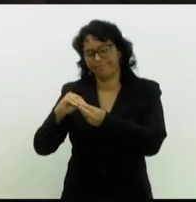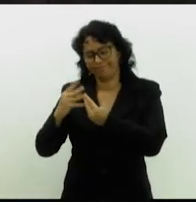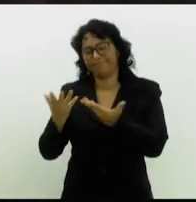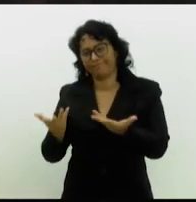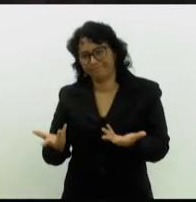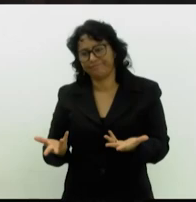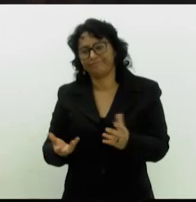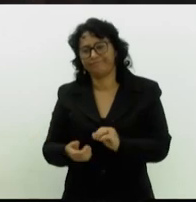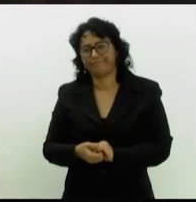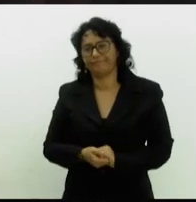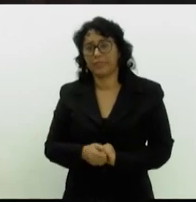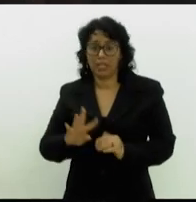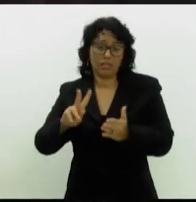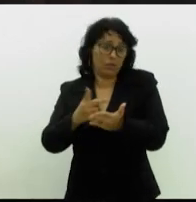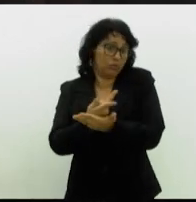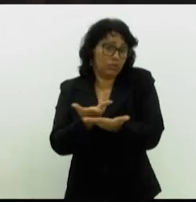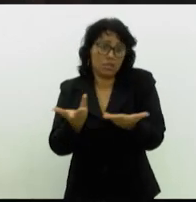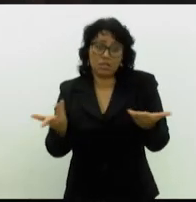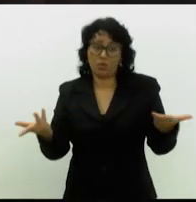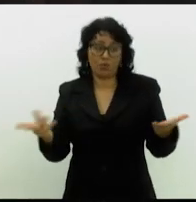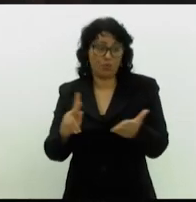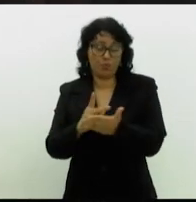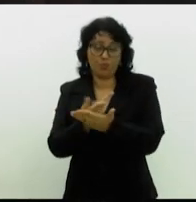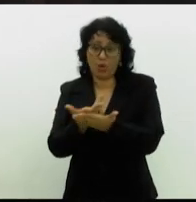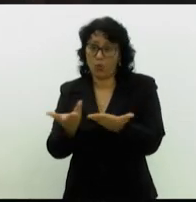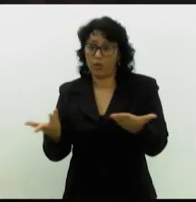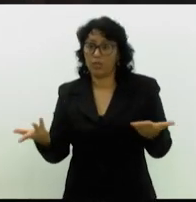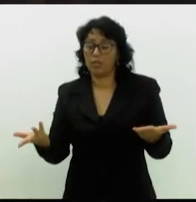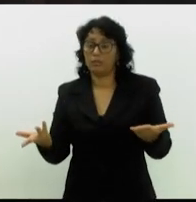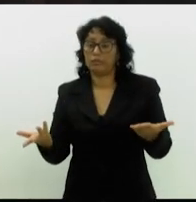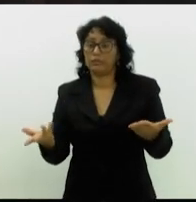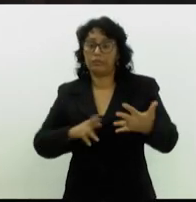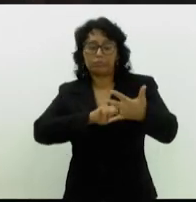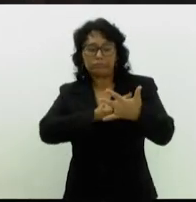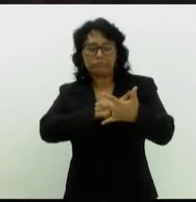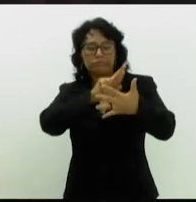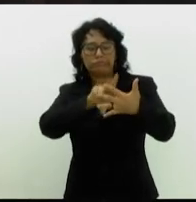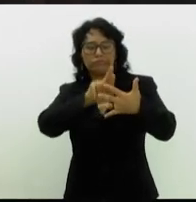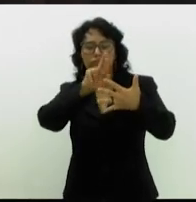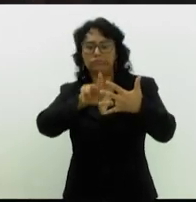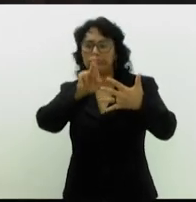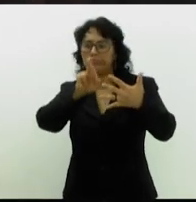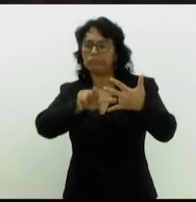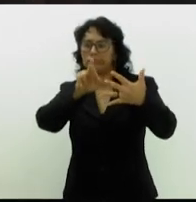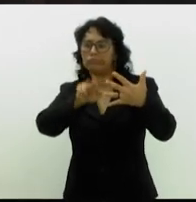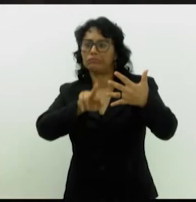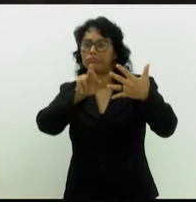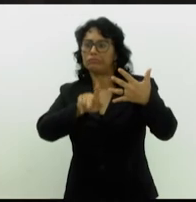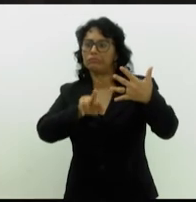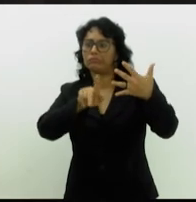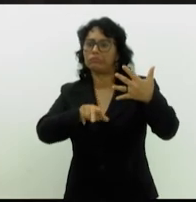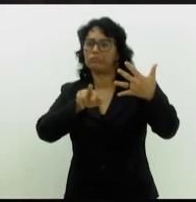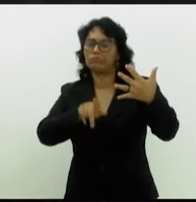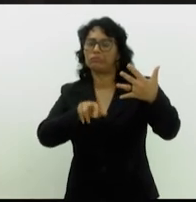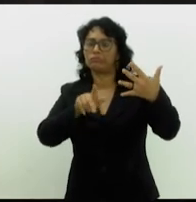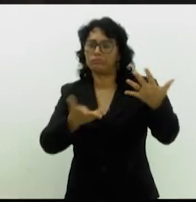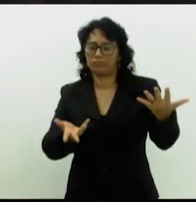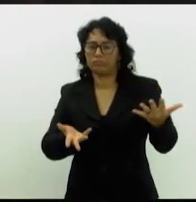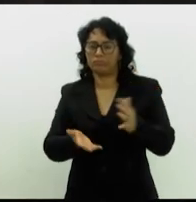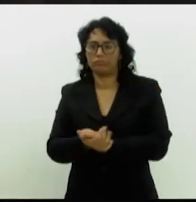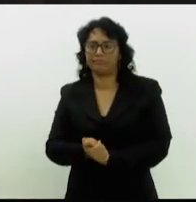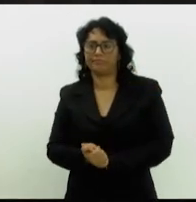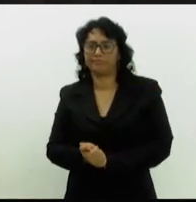isso aconteceu uma série de vantagens foram